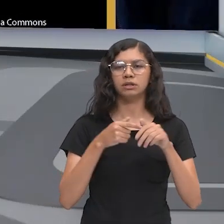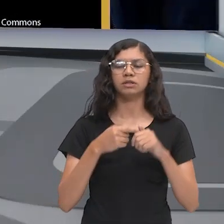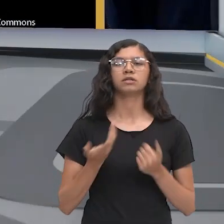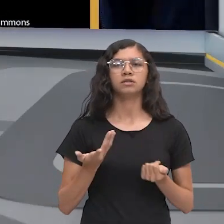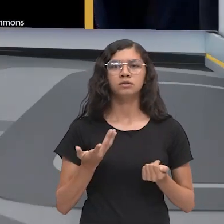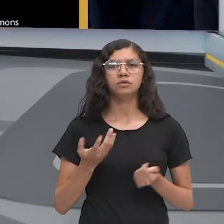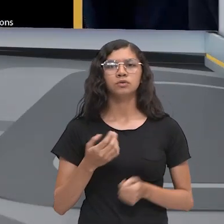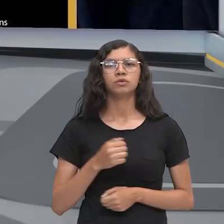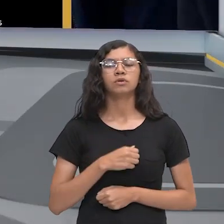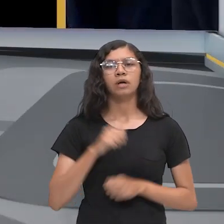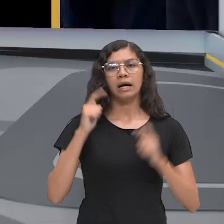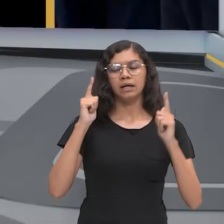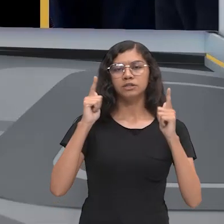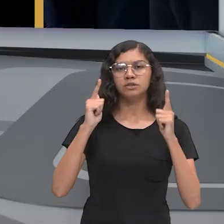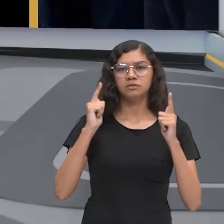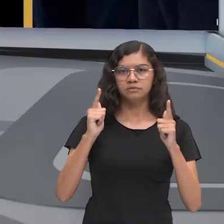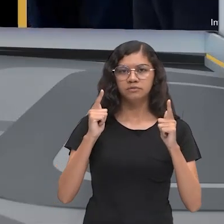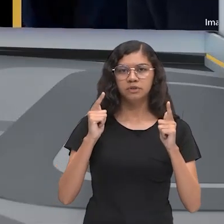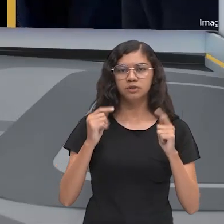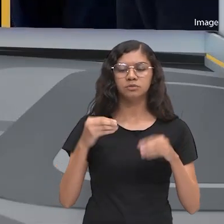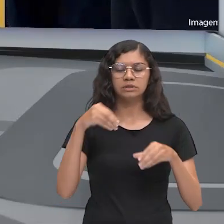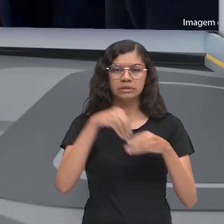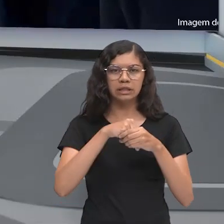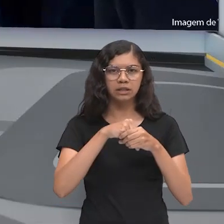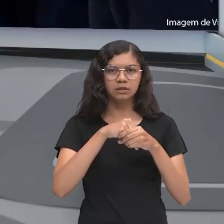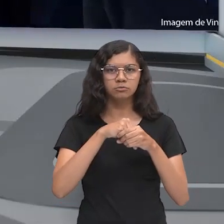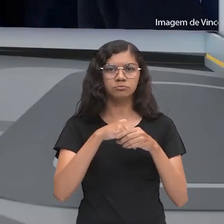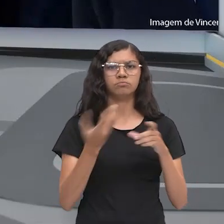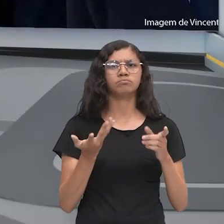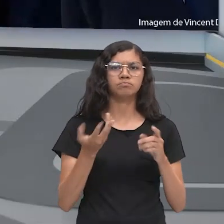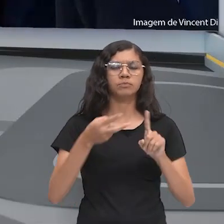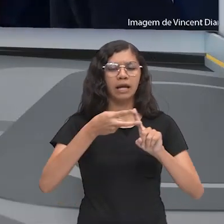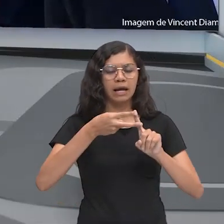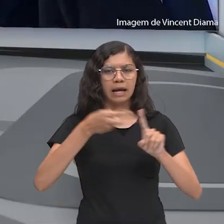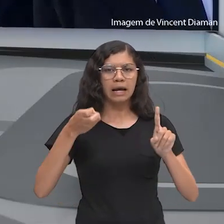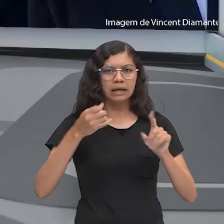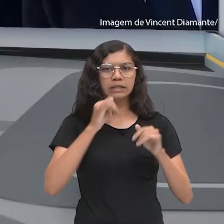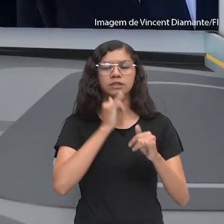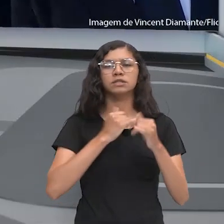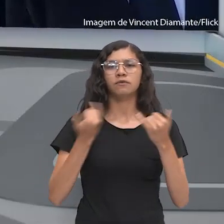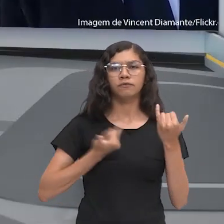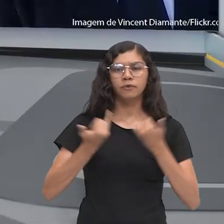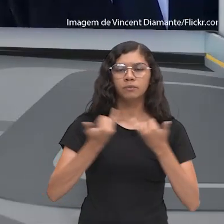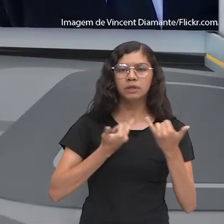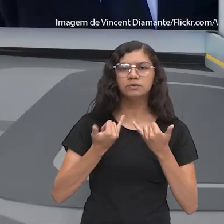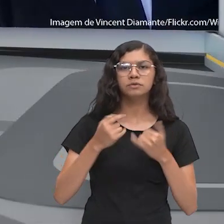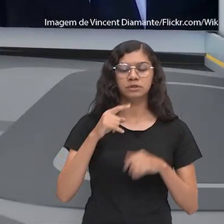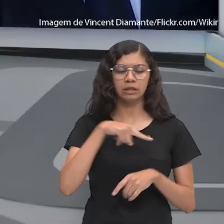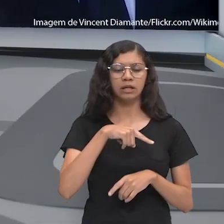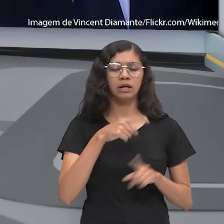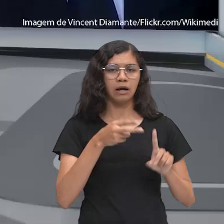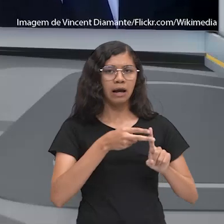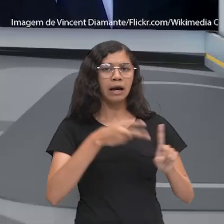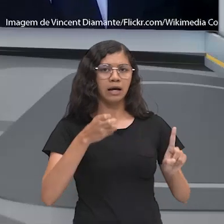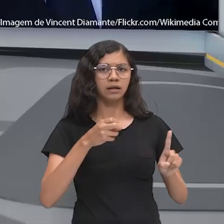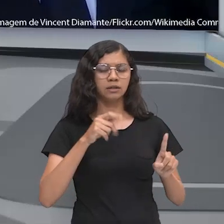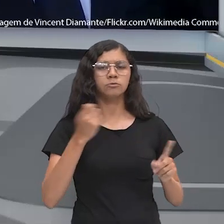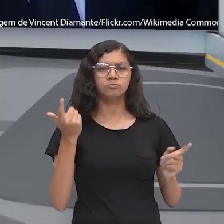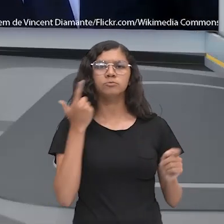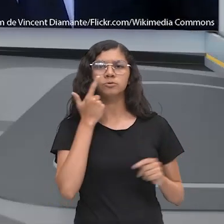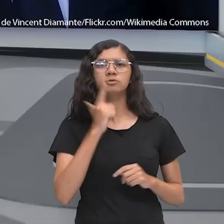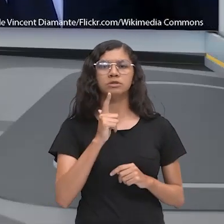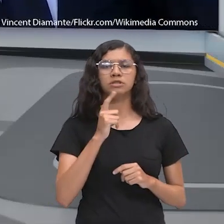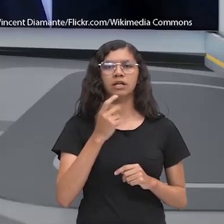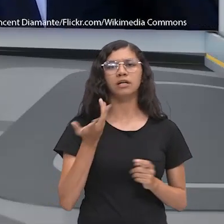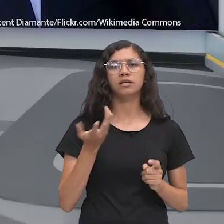de hackeamento de informações. É o poder deles, é o conhecimento, né, de fazer essa questão